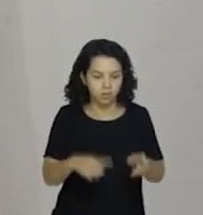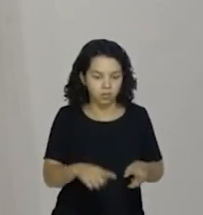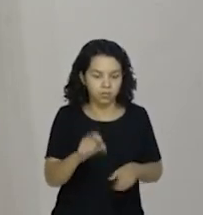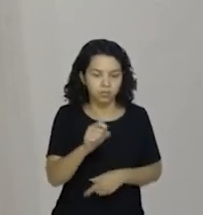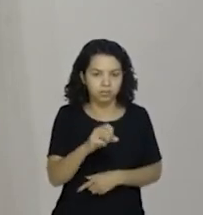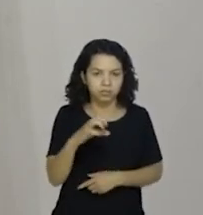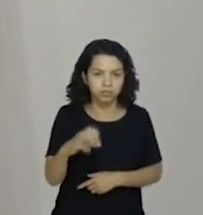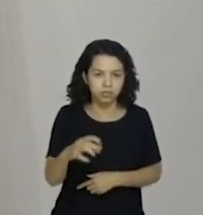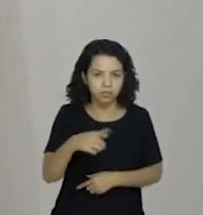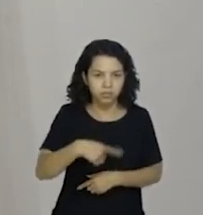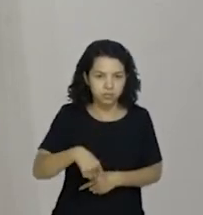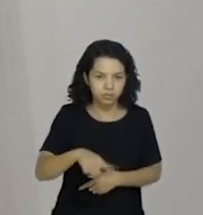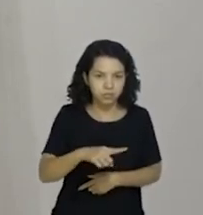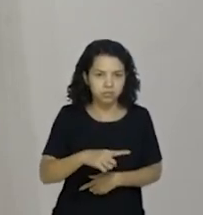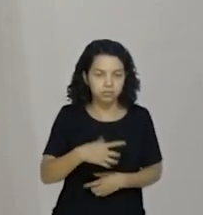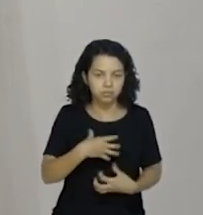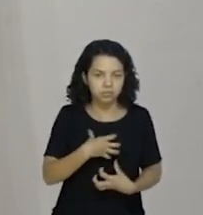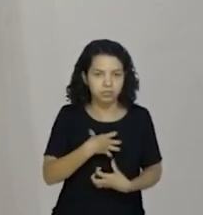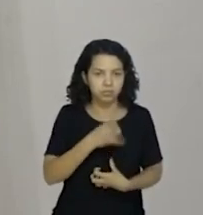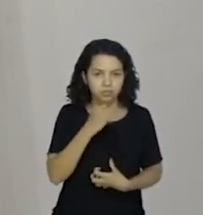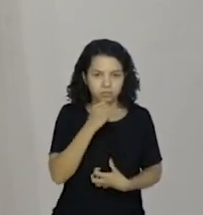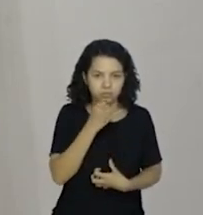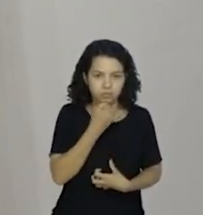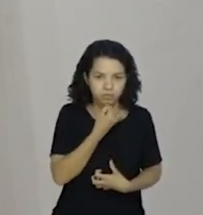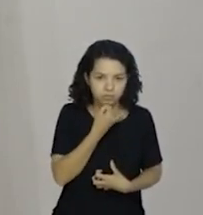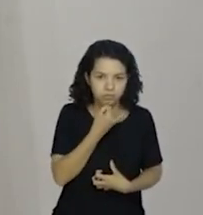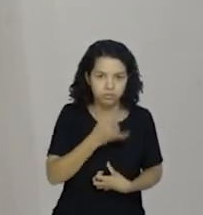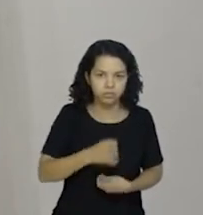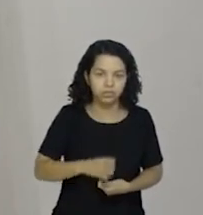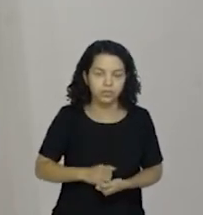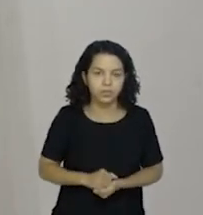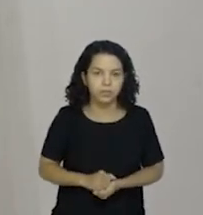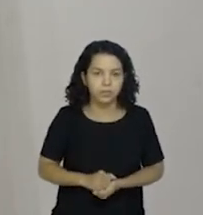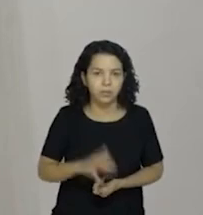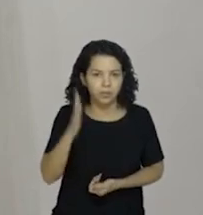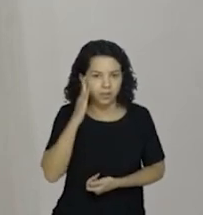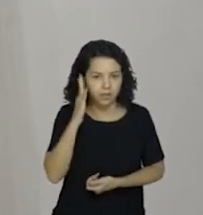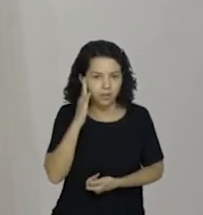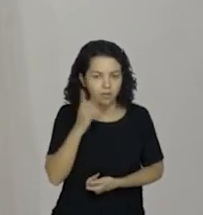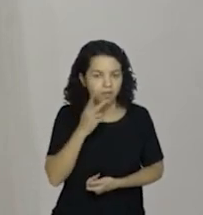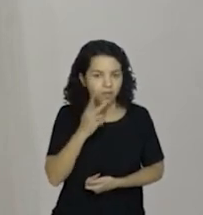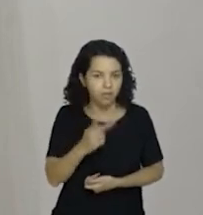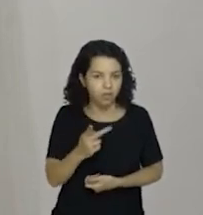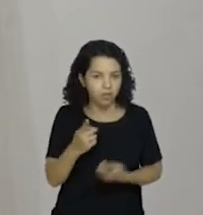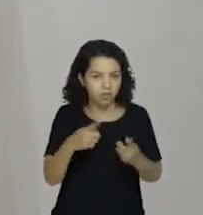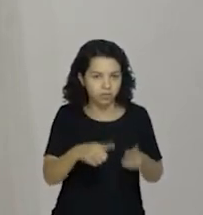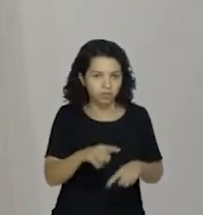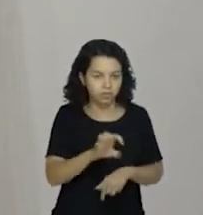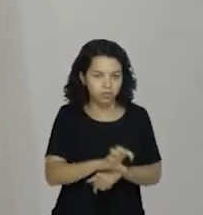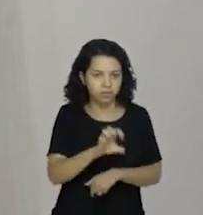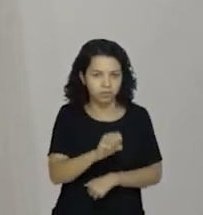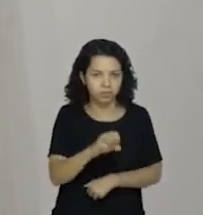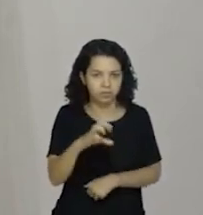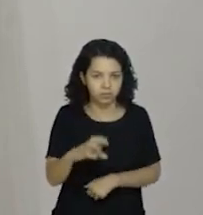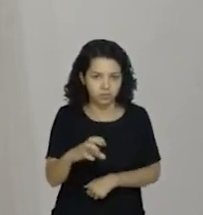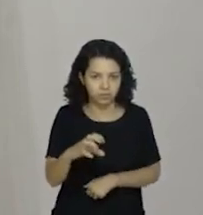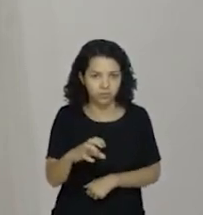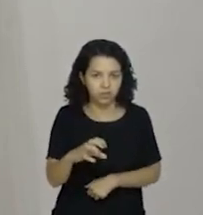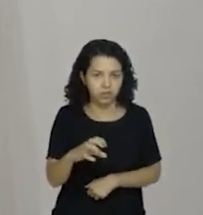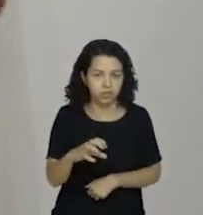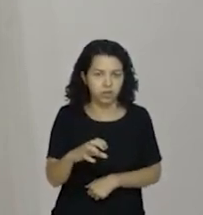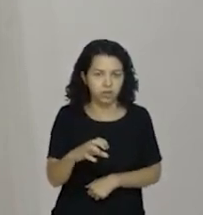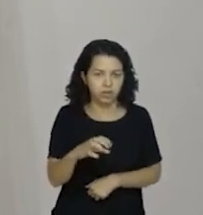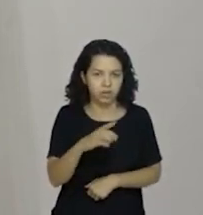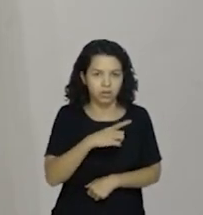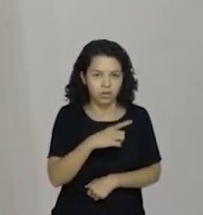isso nos muito entristecidos sei que falar de Santa Catarina Deputado Maurício handebope né